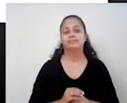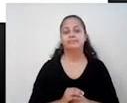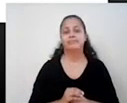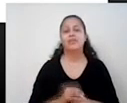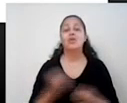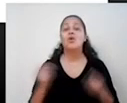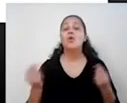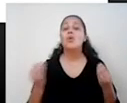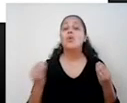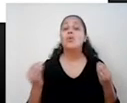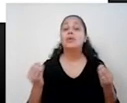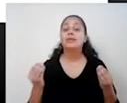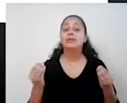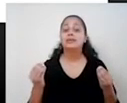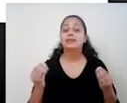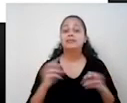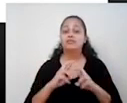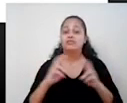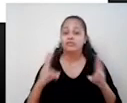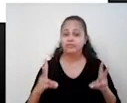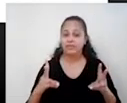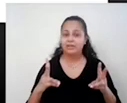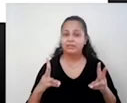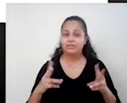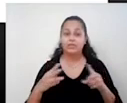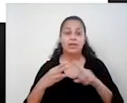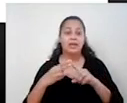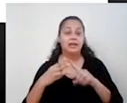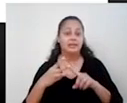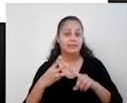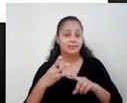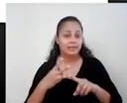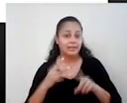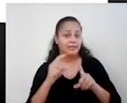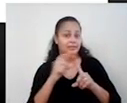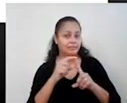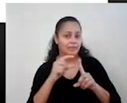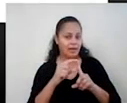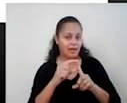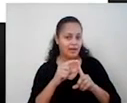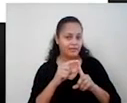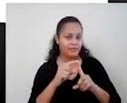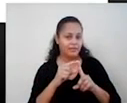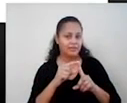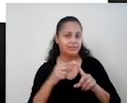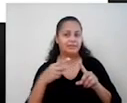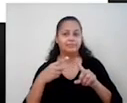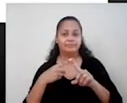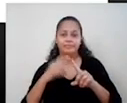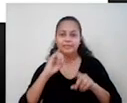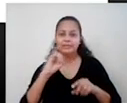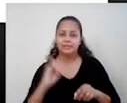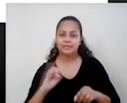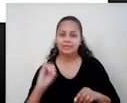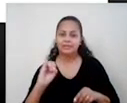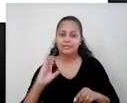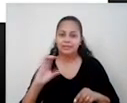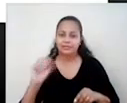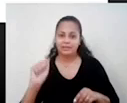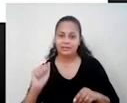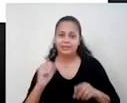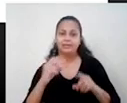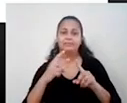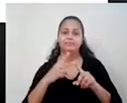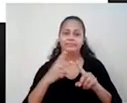aí. O que é que tem de diferente? Justamente essas 3 palavras: Zika, dengue e chikungunya. Se eu falasse